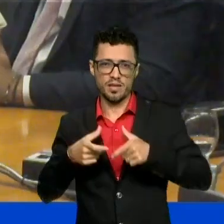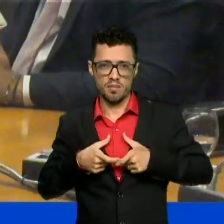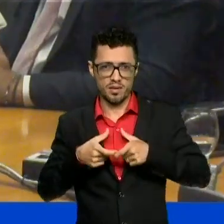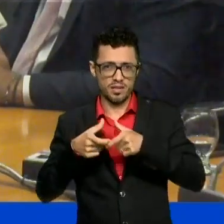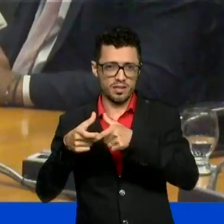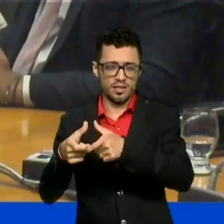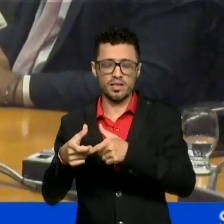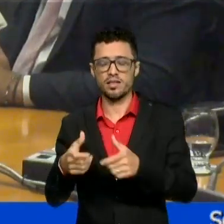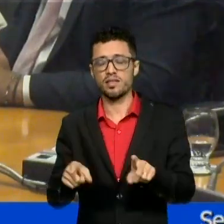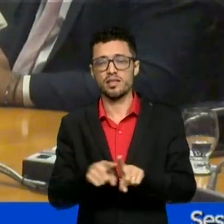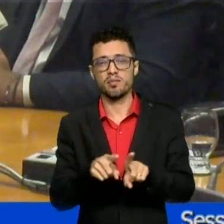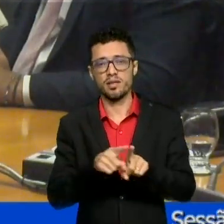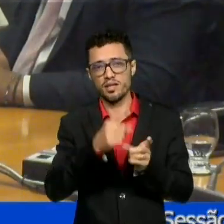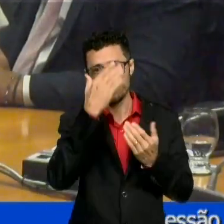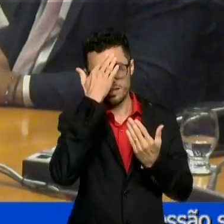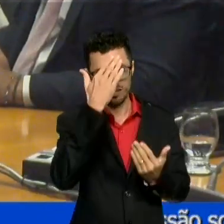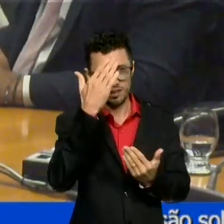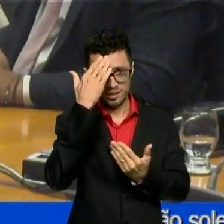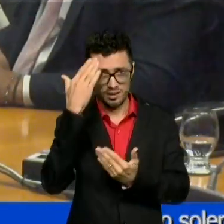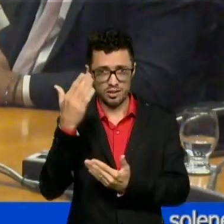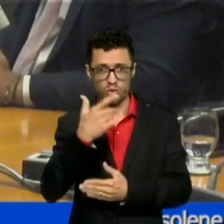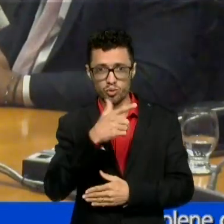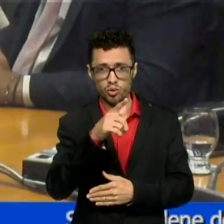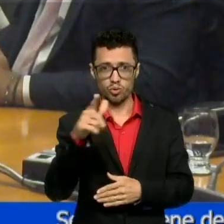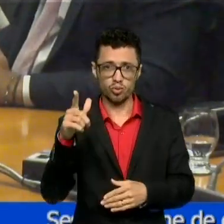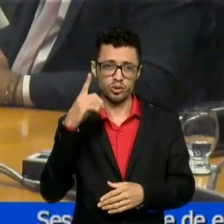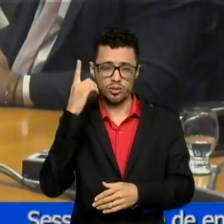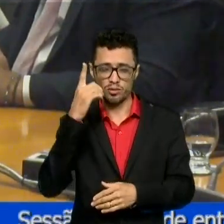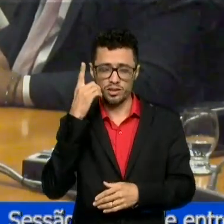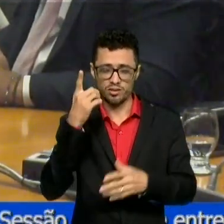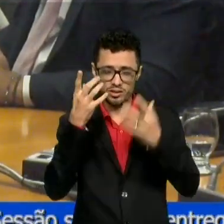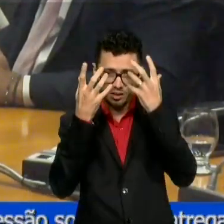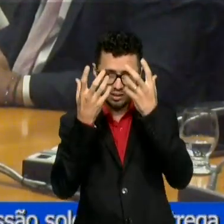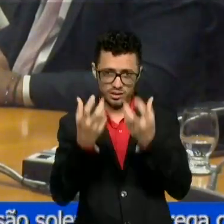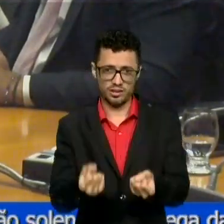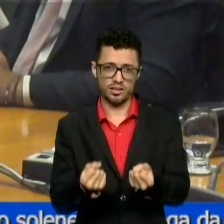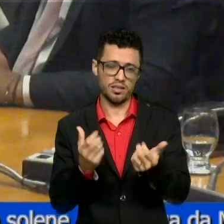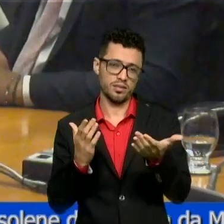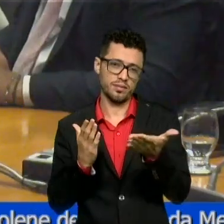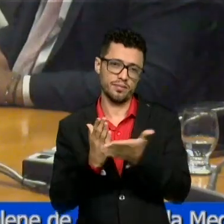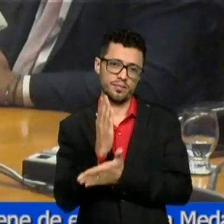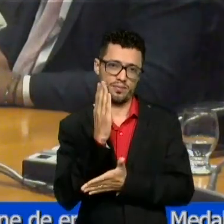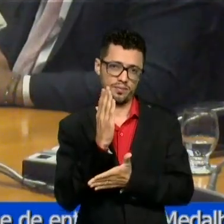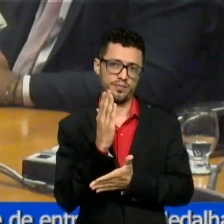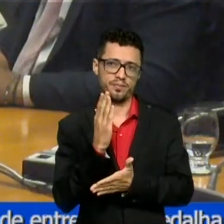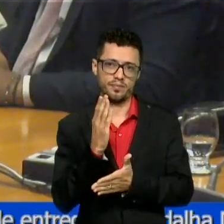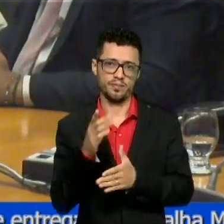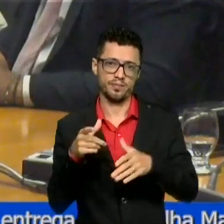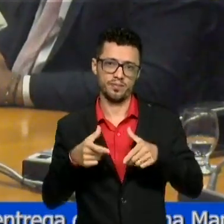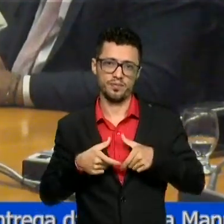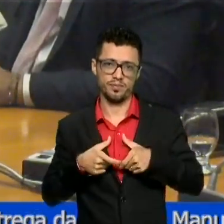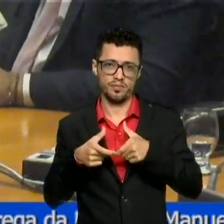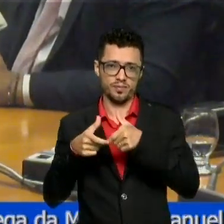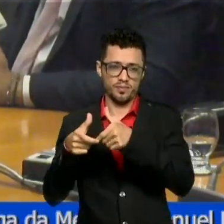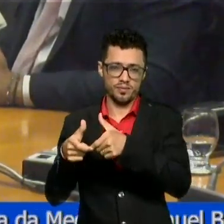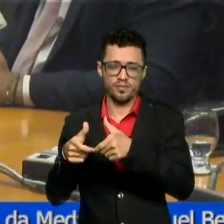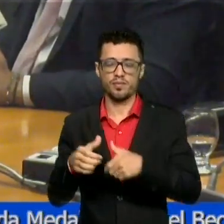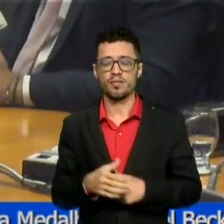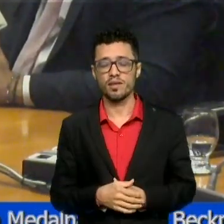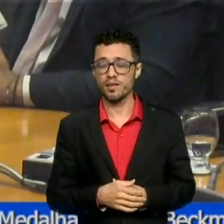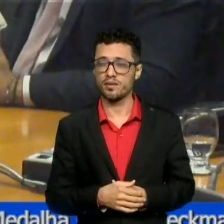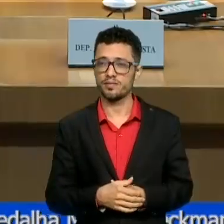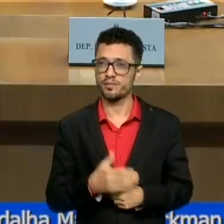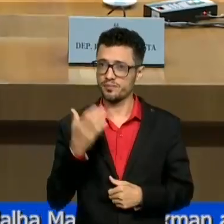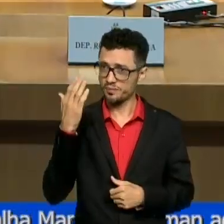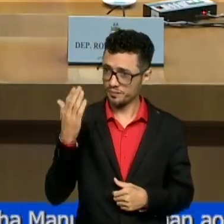deputados que apoiaram por unanimidade essa condecoração. Senhor Aparício